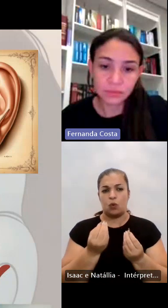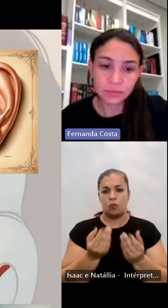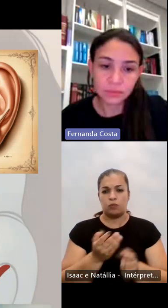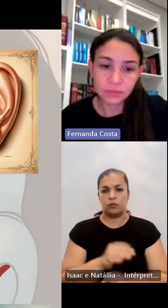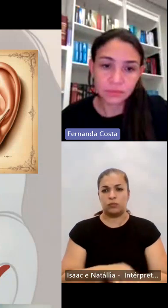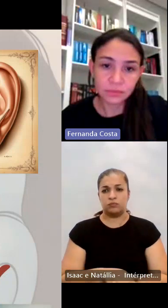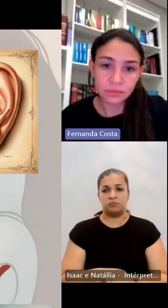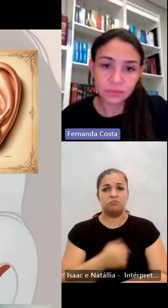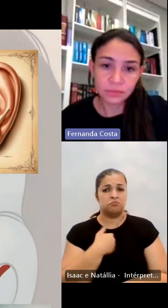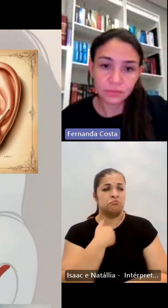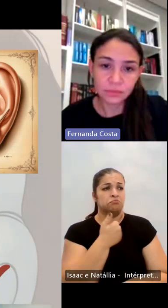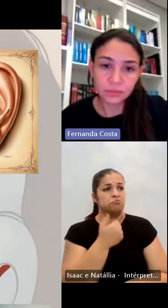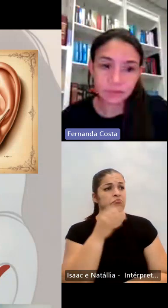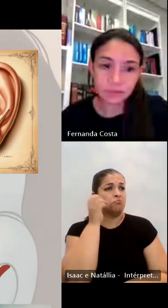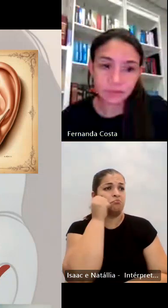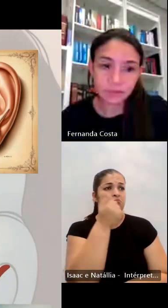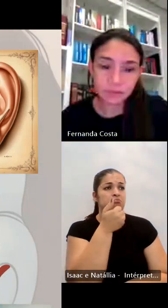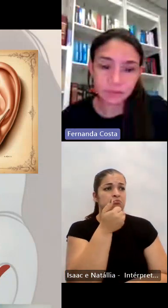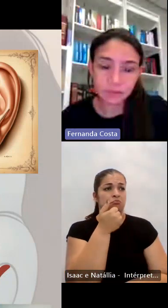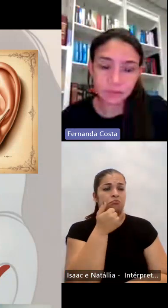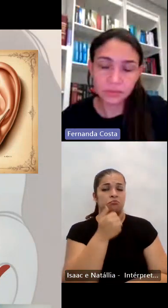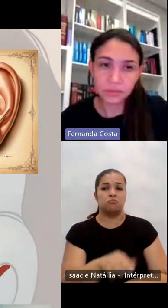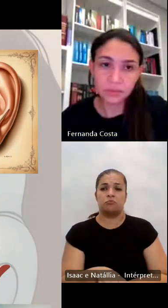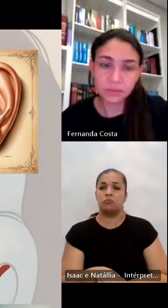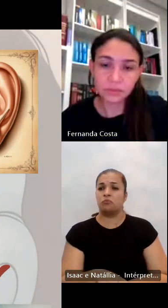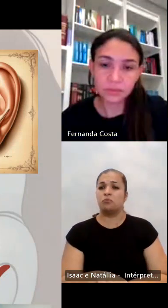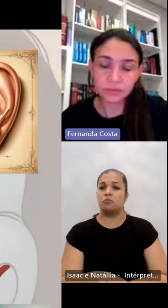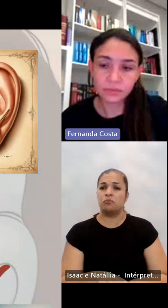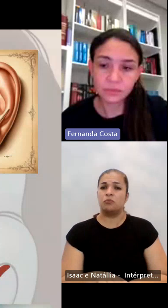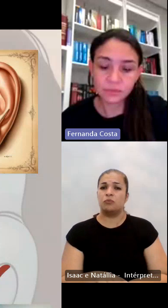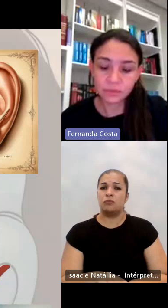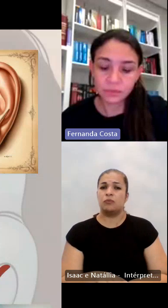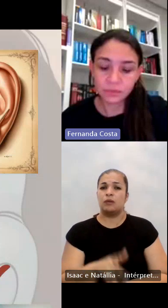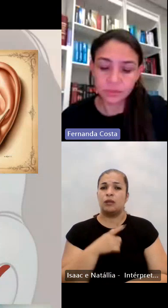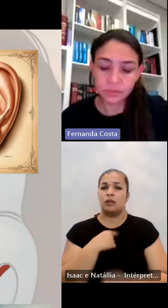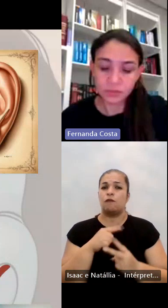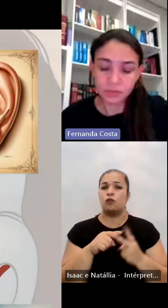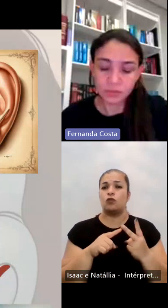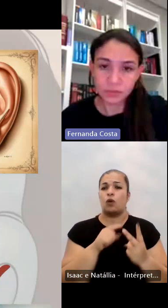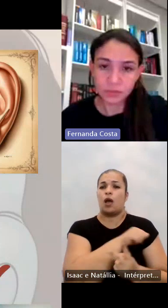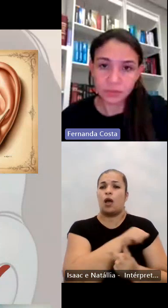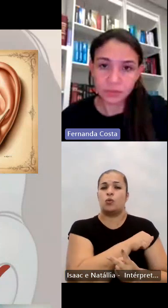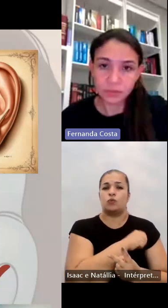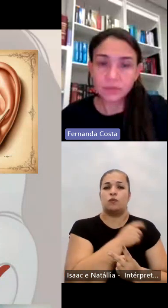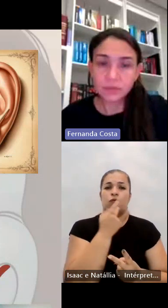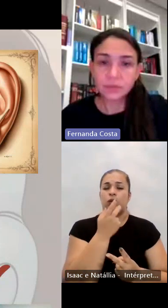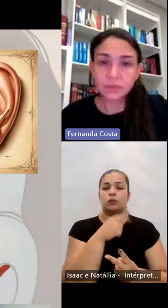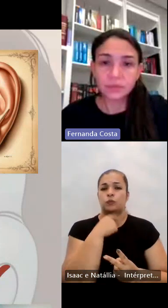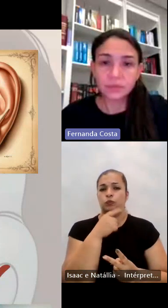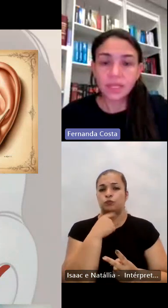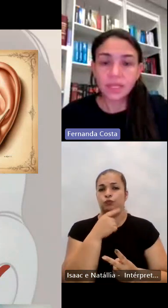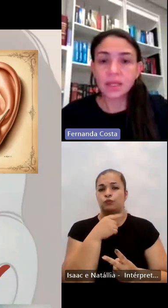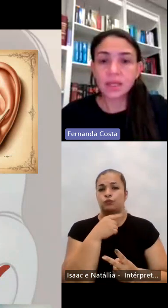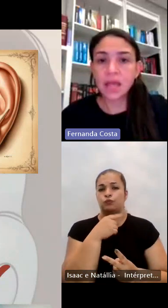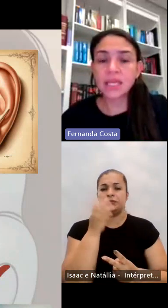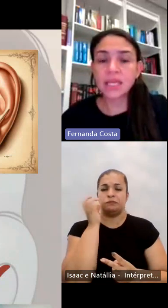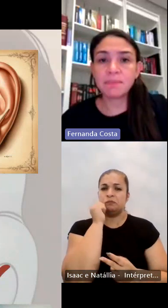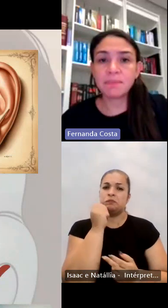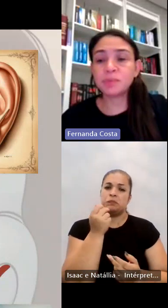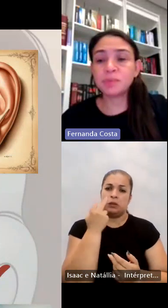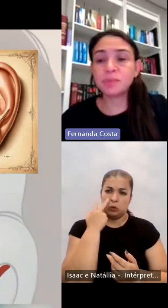Por aqui tudo ok também. Tô ouvindo normal. Foram 2 Pra mim, alunos que beleza. falaram que não estava normal. Eu Normal. achei estranho. Normal.